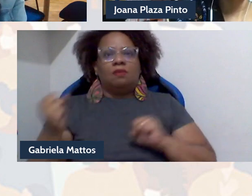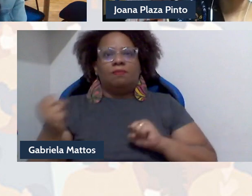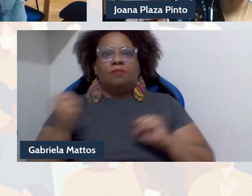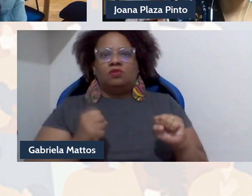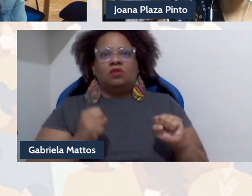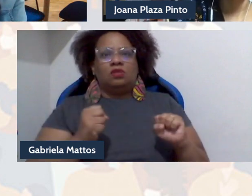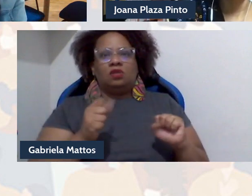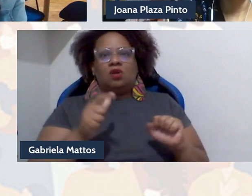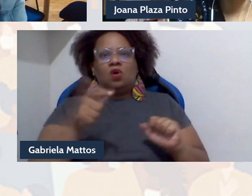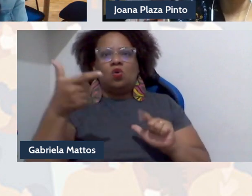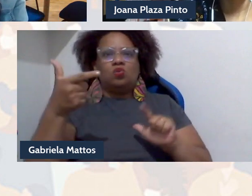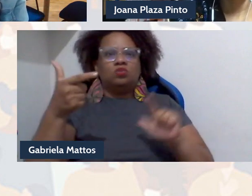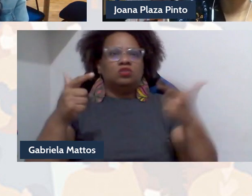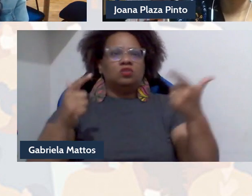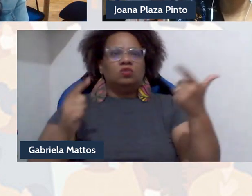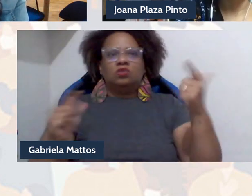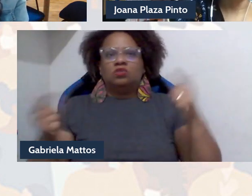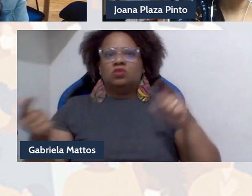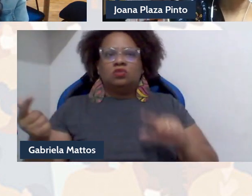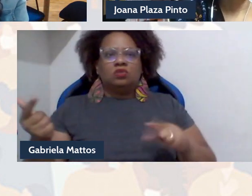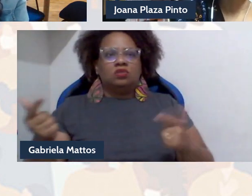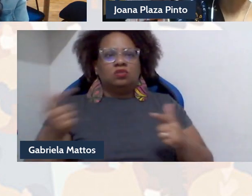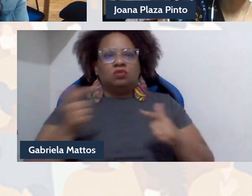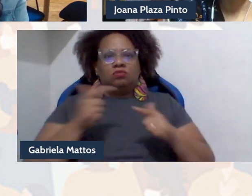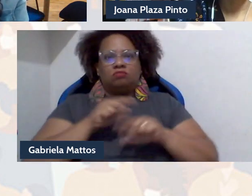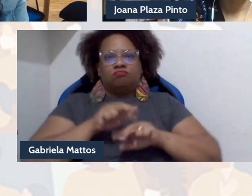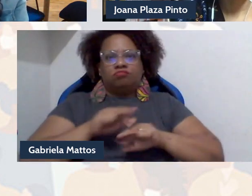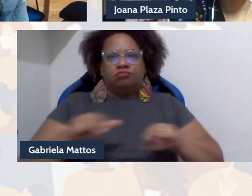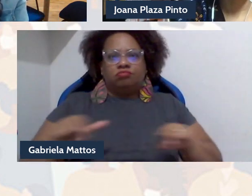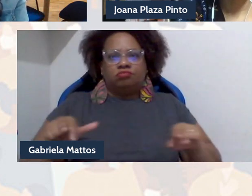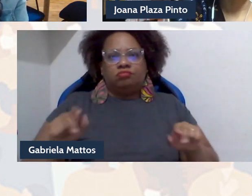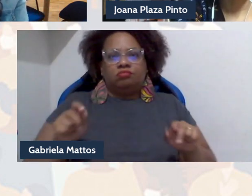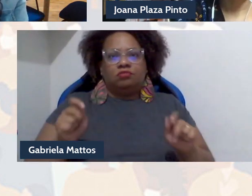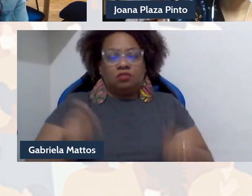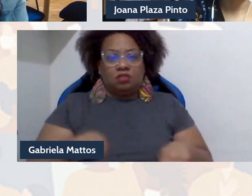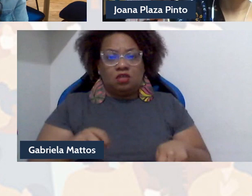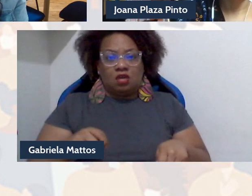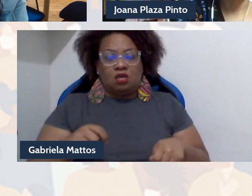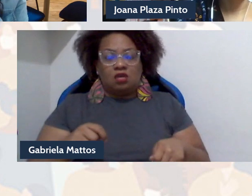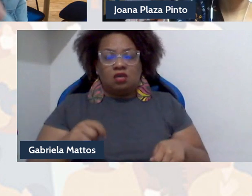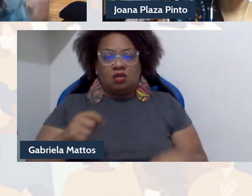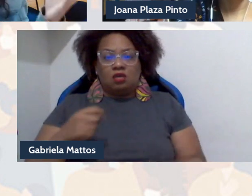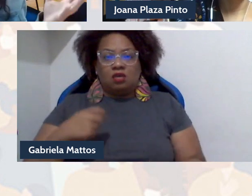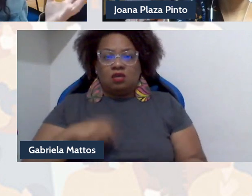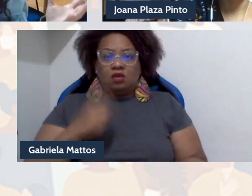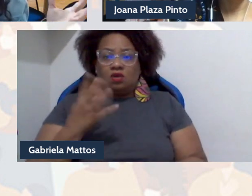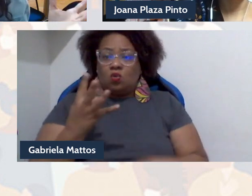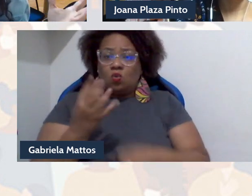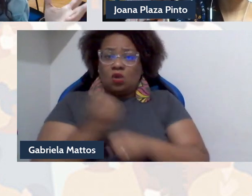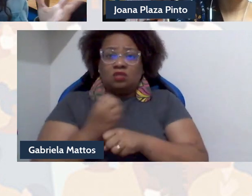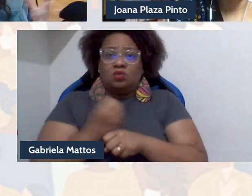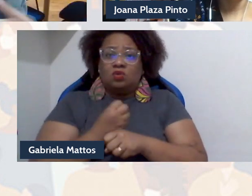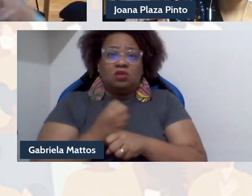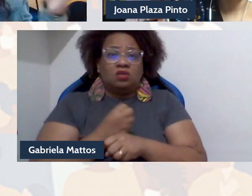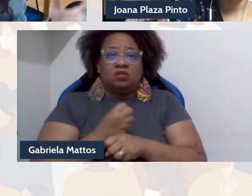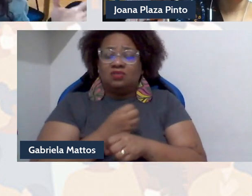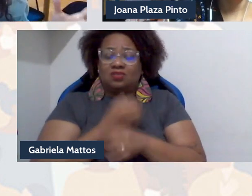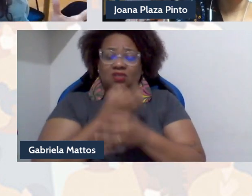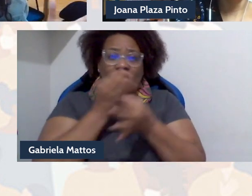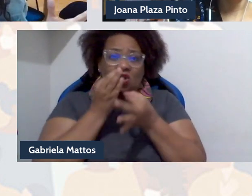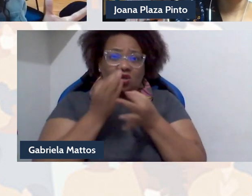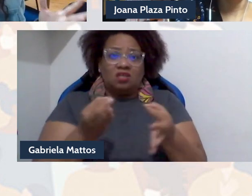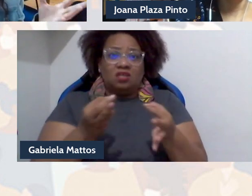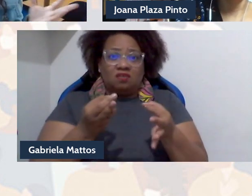de indexicalidade que fazem com que a gente esteja há 4 anos estarrecido, né, e